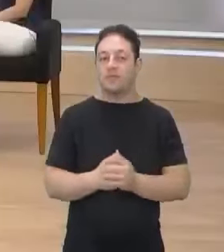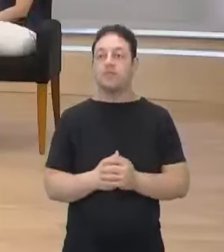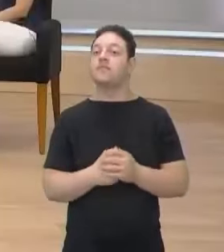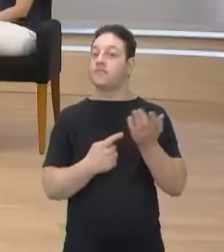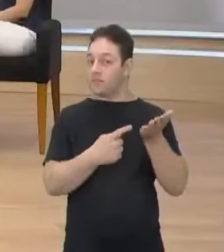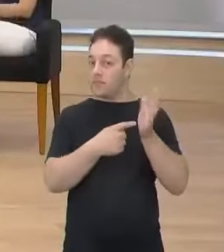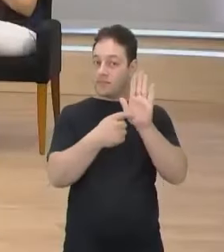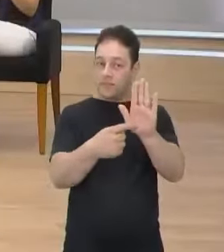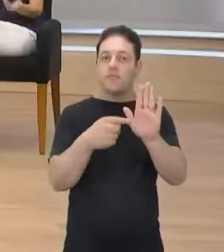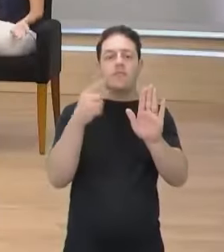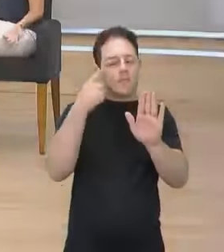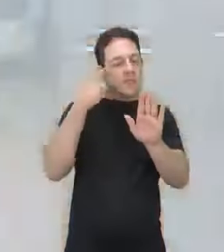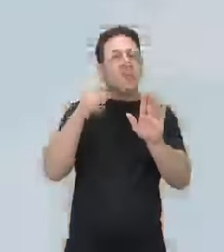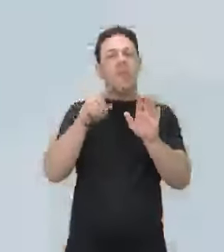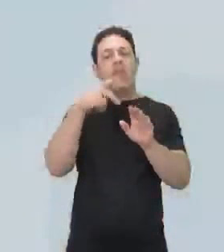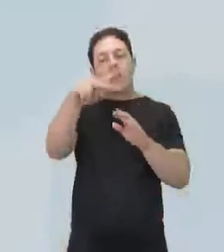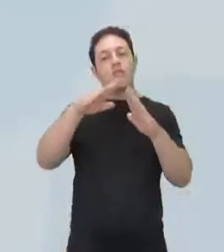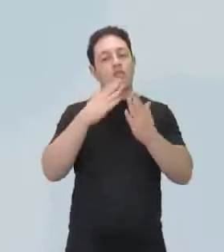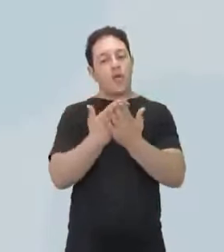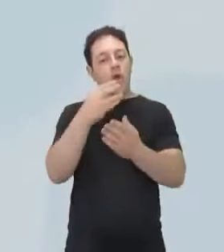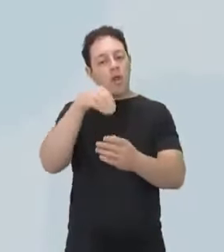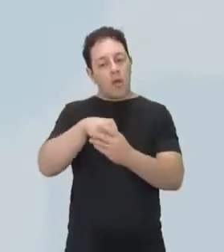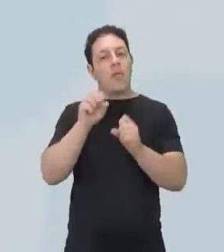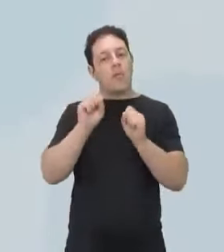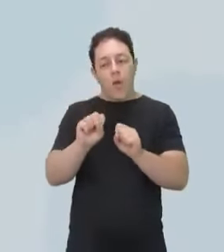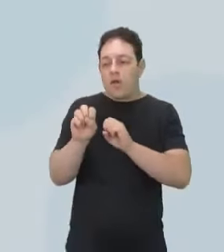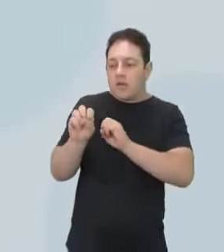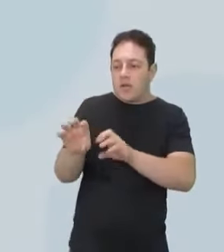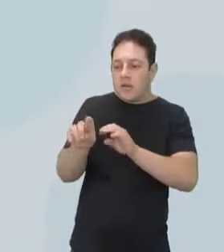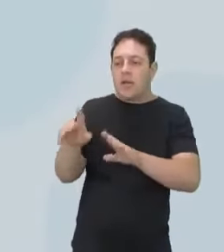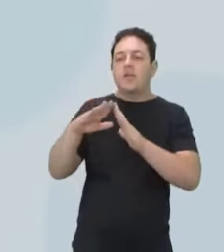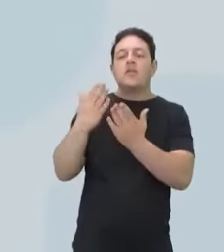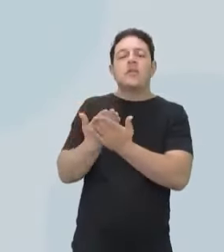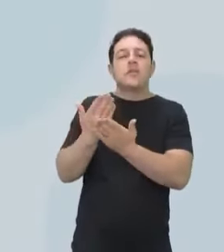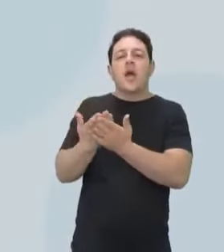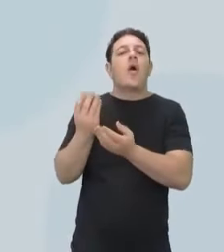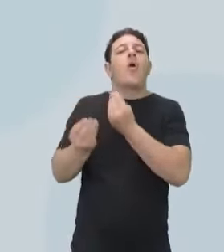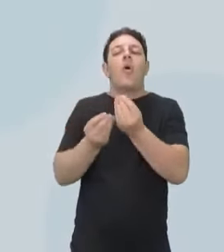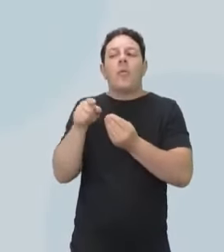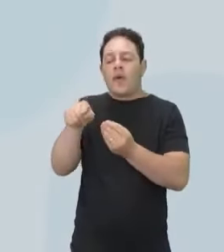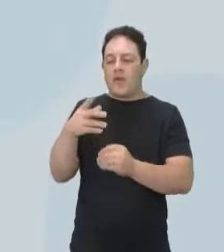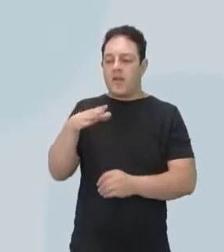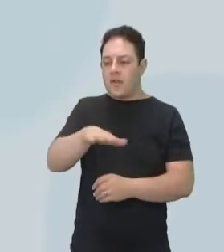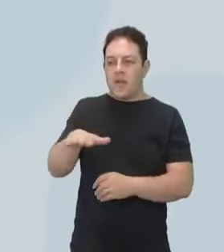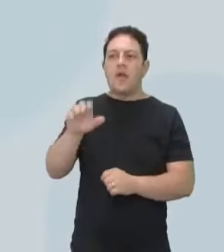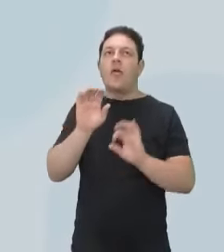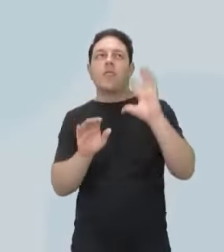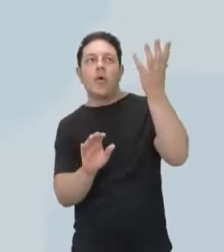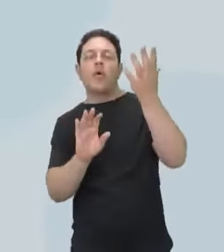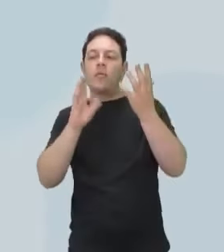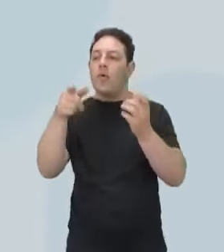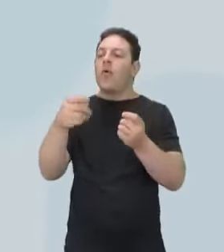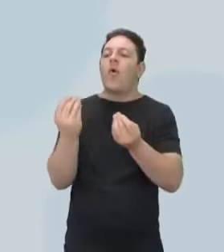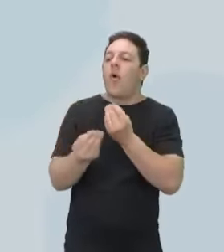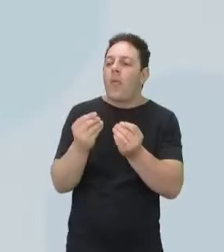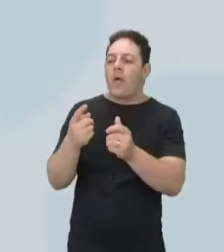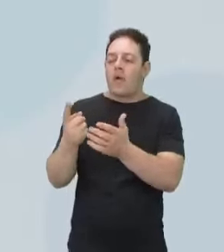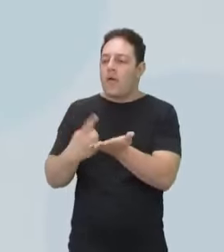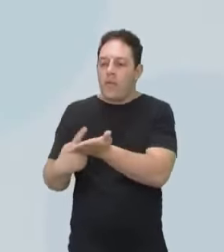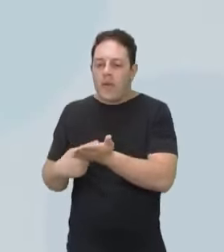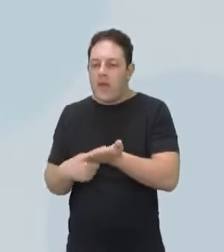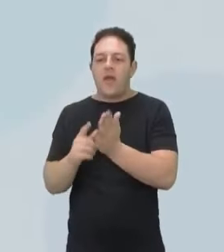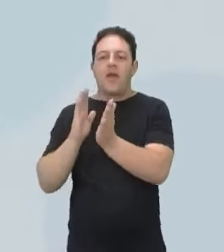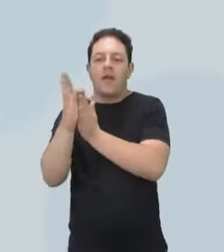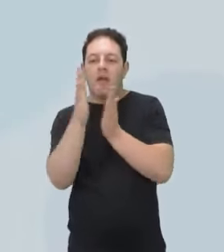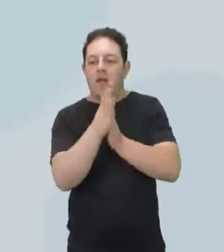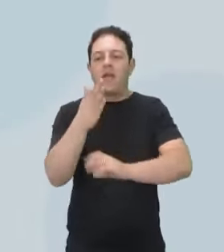de contingência, uma ideia que se pode ser trabalhada aí em sala de aula, né, dependendo aí da ameaça, certo? E se você me permite,